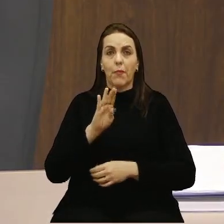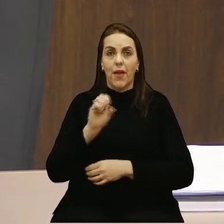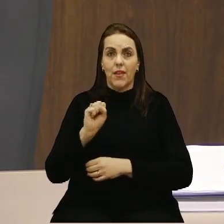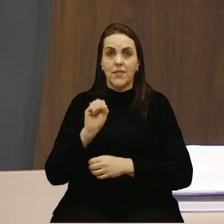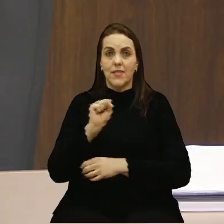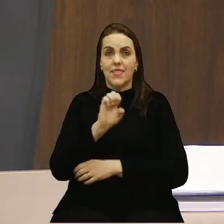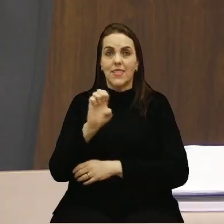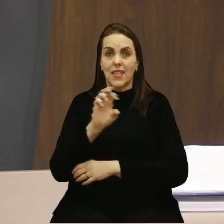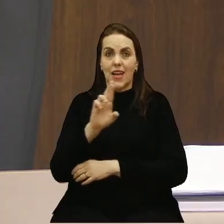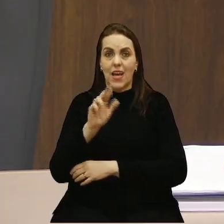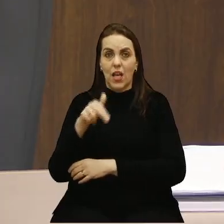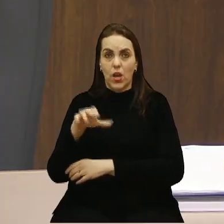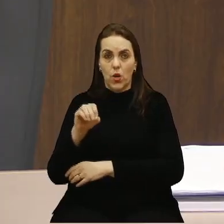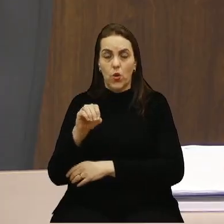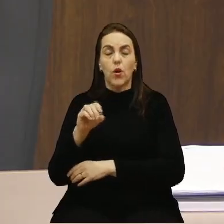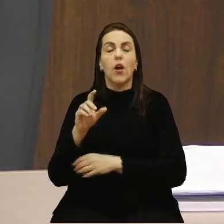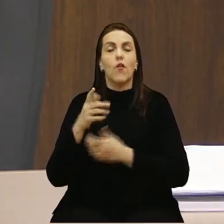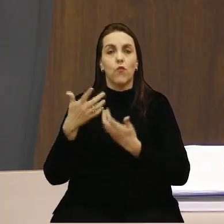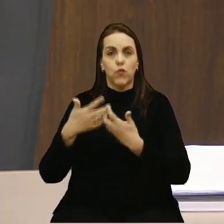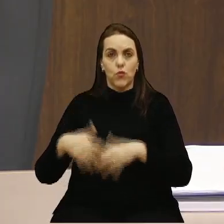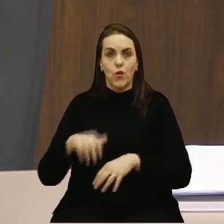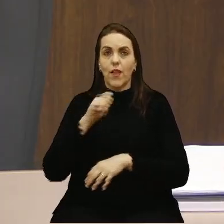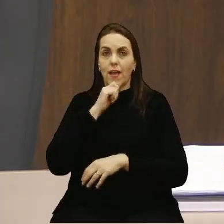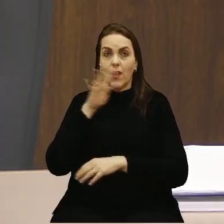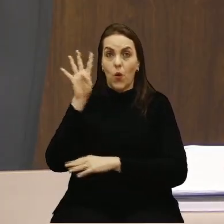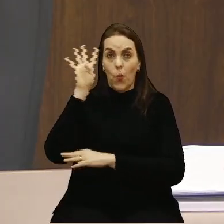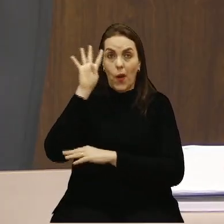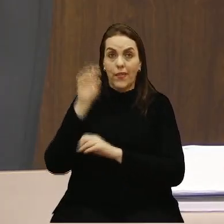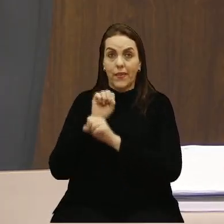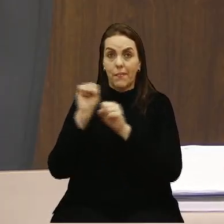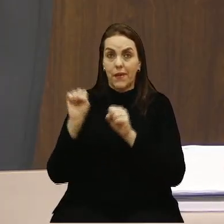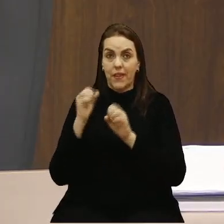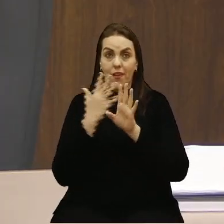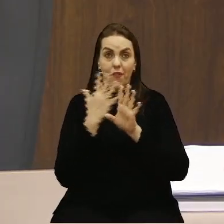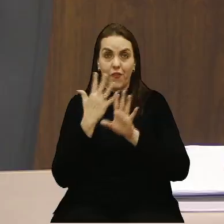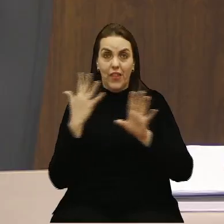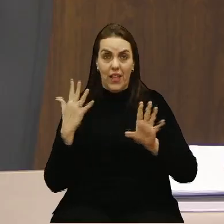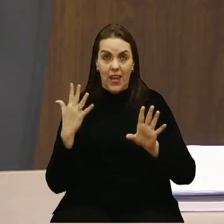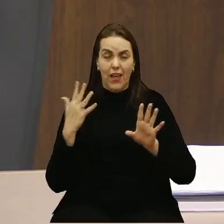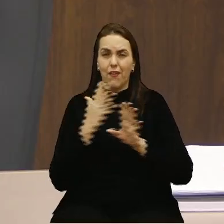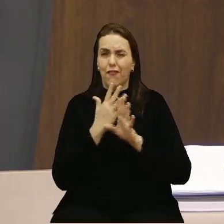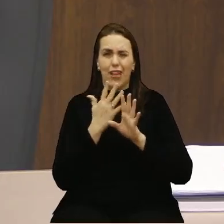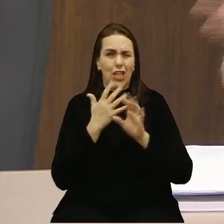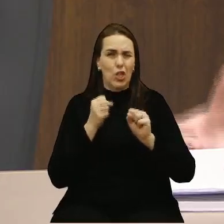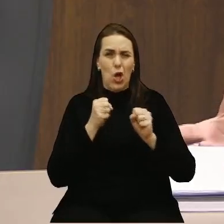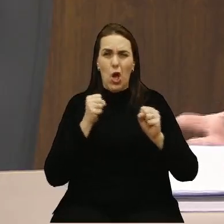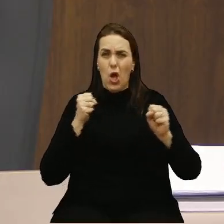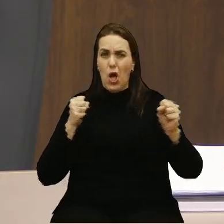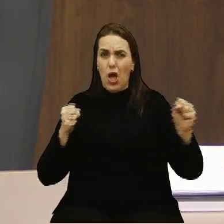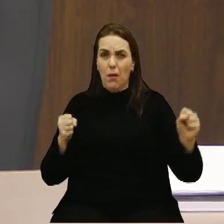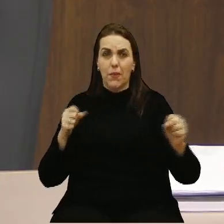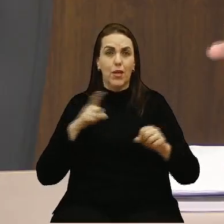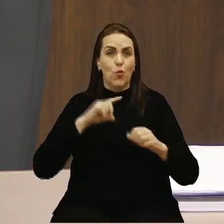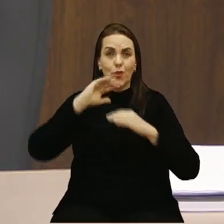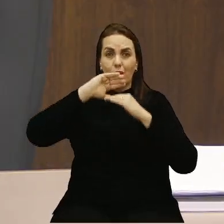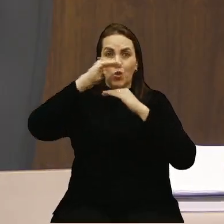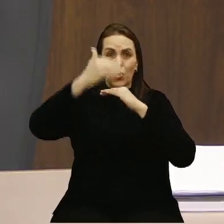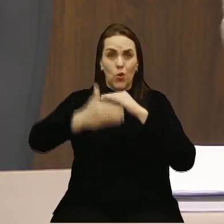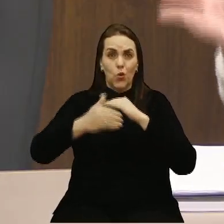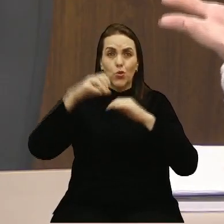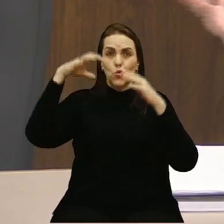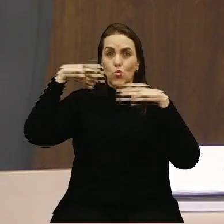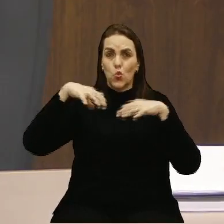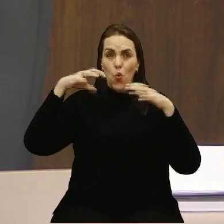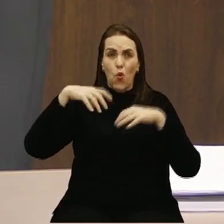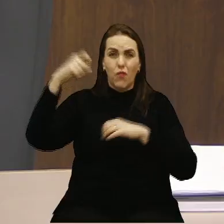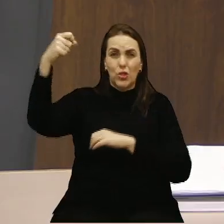o agendamento nas quartas-feiras de manhã, através da fila. A fila é enorme, não tem toldo, se está chovendo, se está um